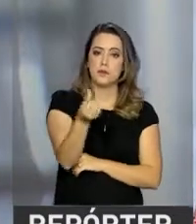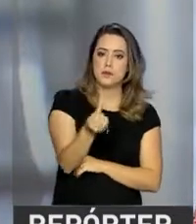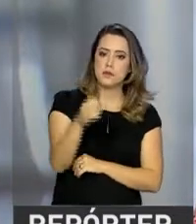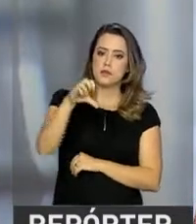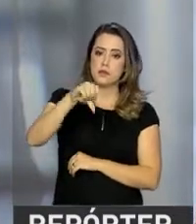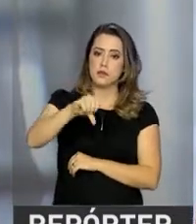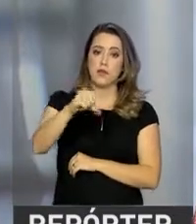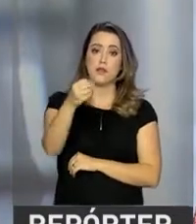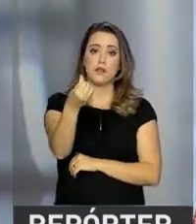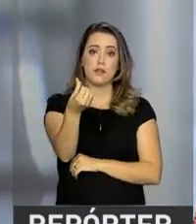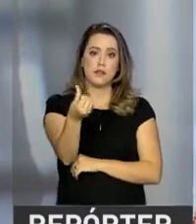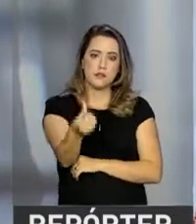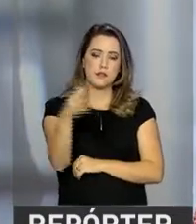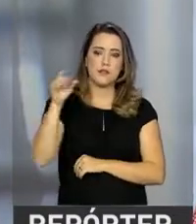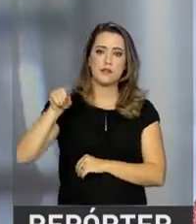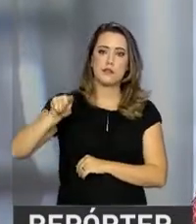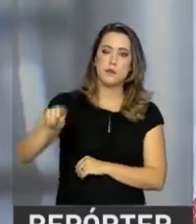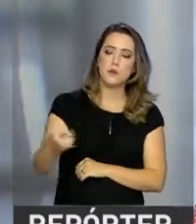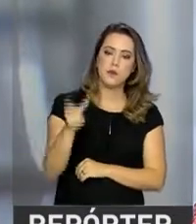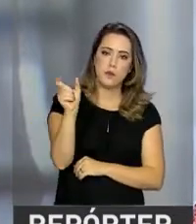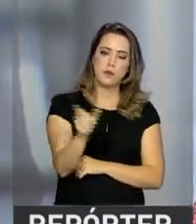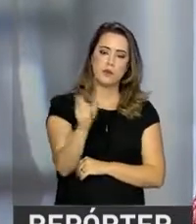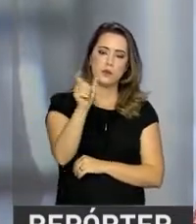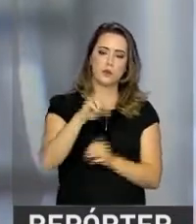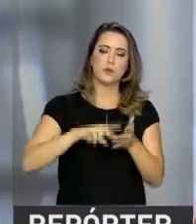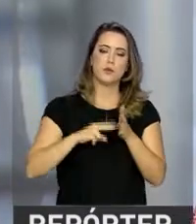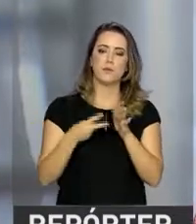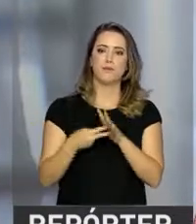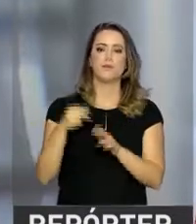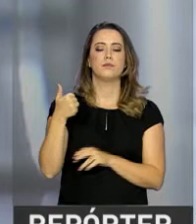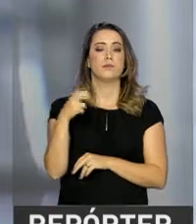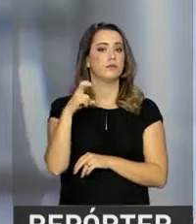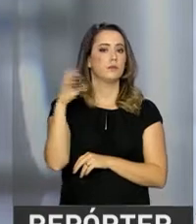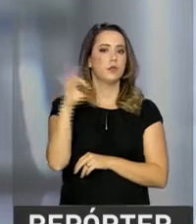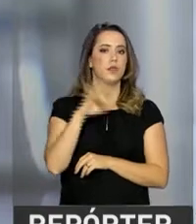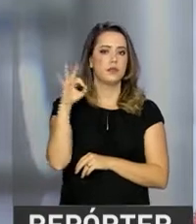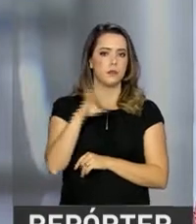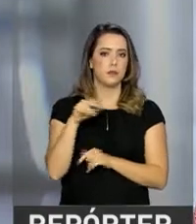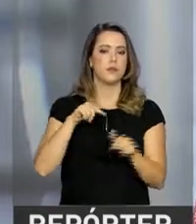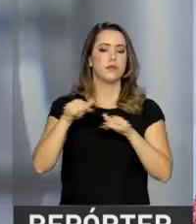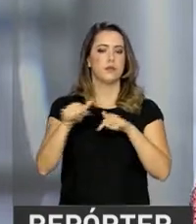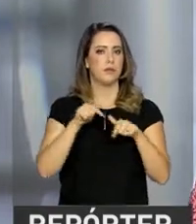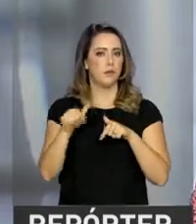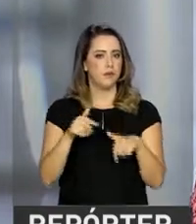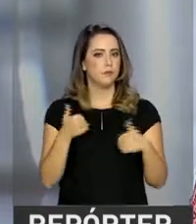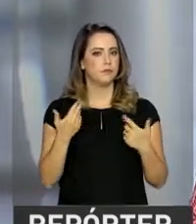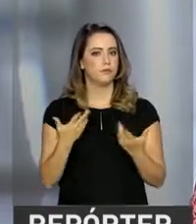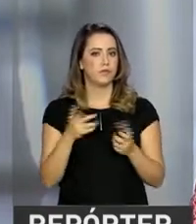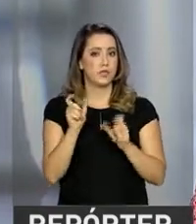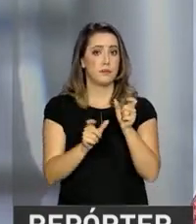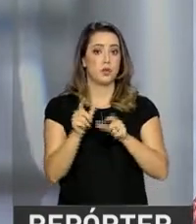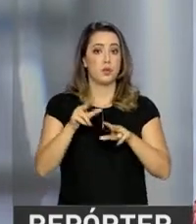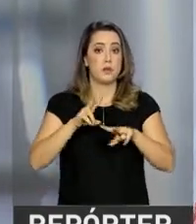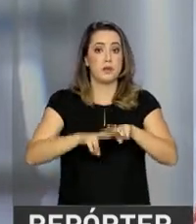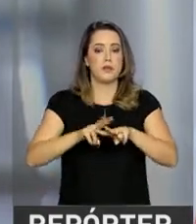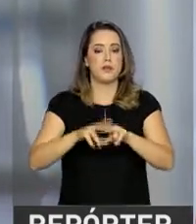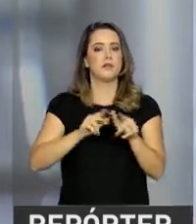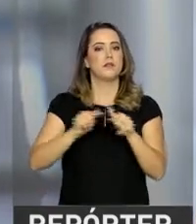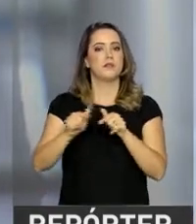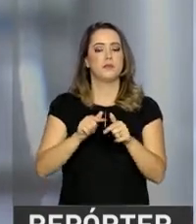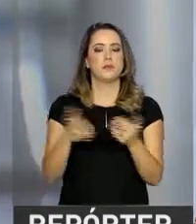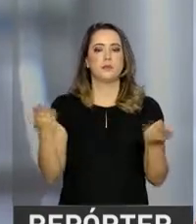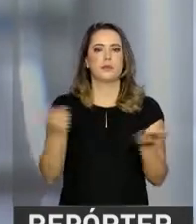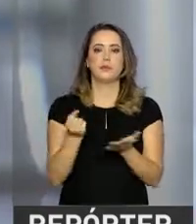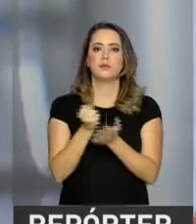a 15% da população prisional participavam de alguma atividade laboral com o reconhecimento trazido pelo selo